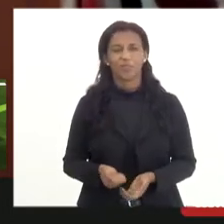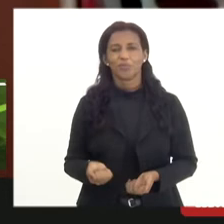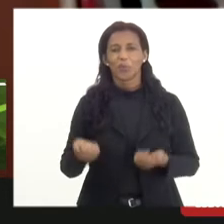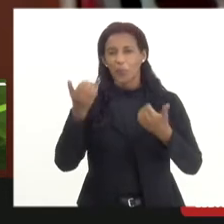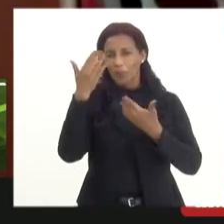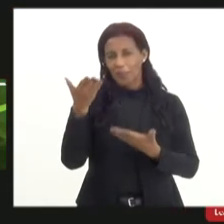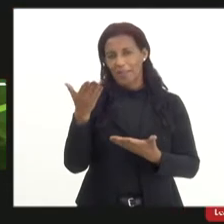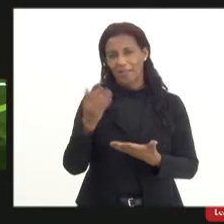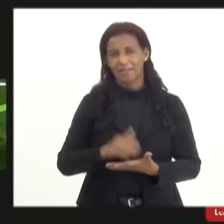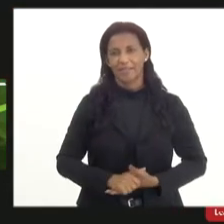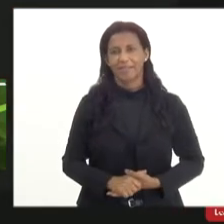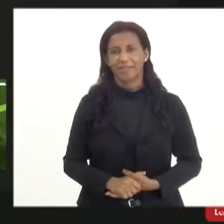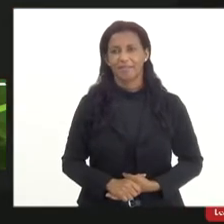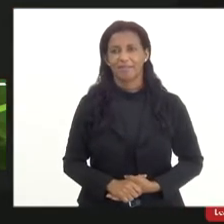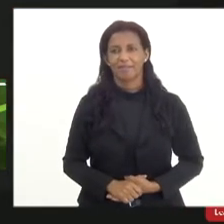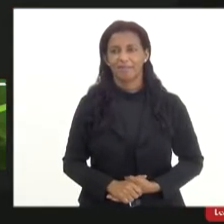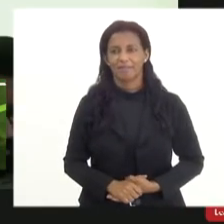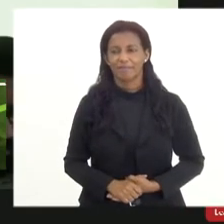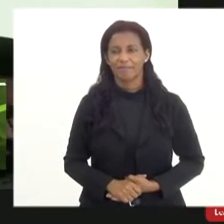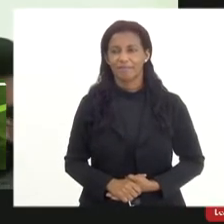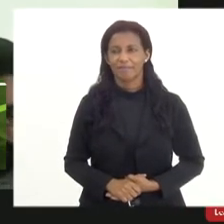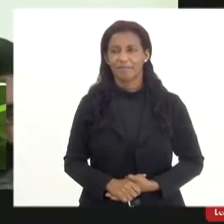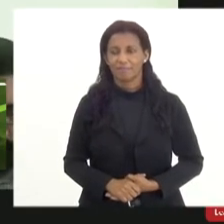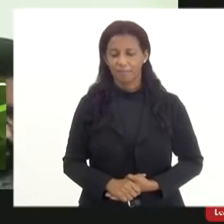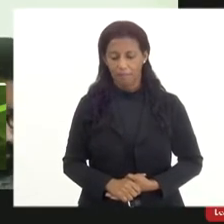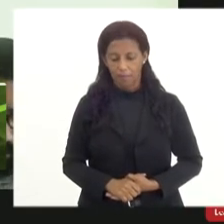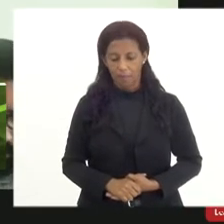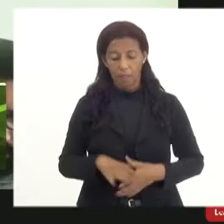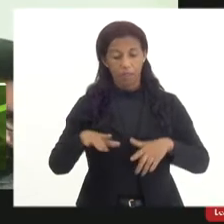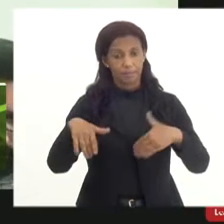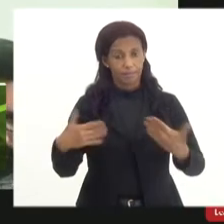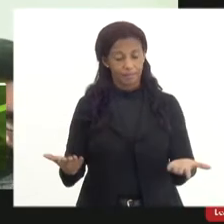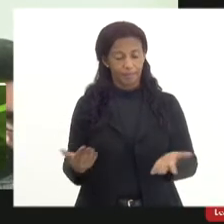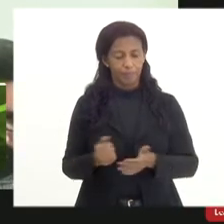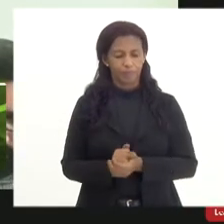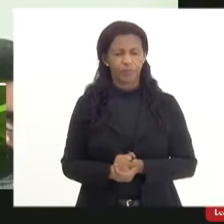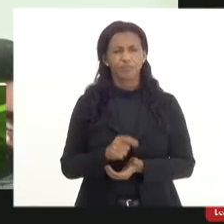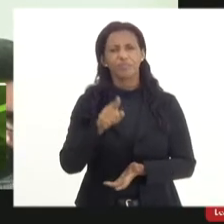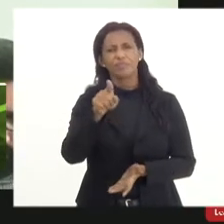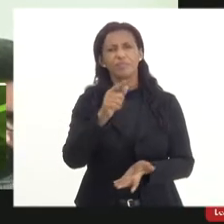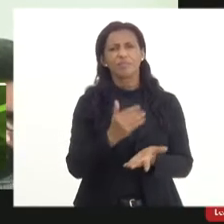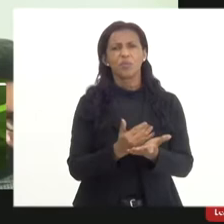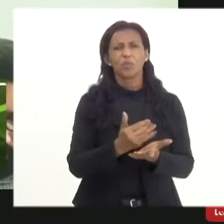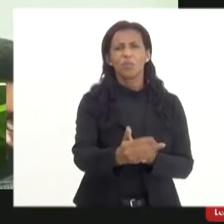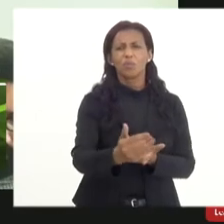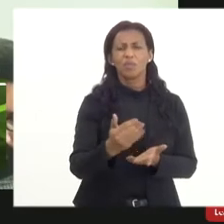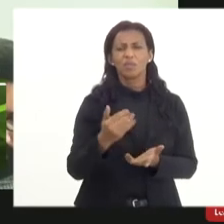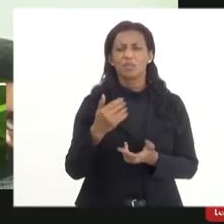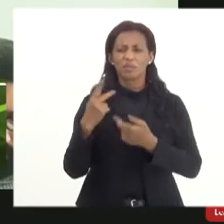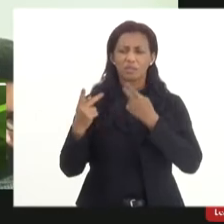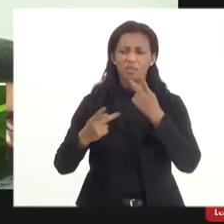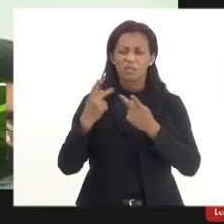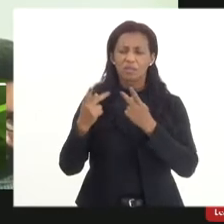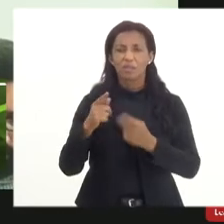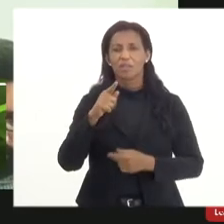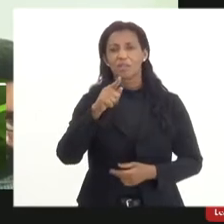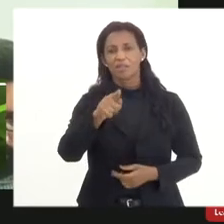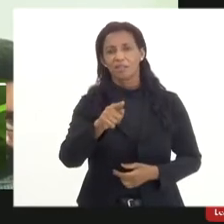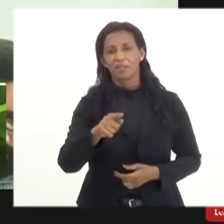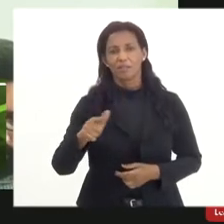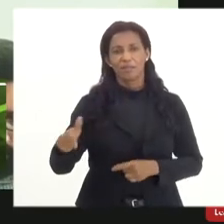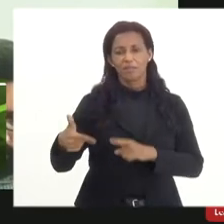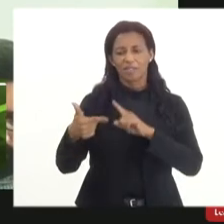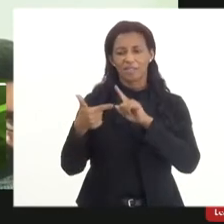deputada. Nada, doutor Mauro. Então, logo no início da sua fala, o senhor disse que vai estar saindo a